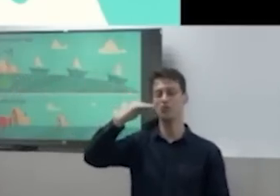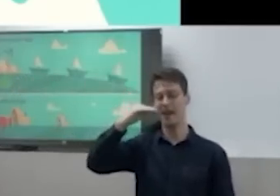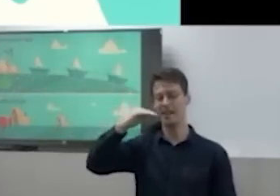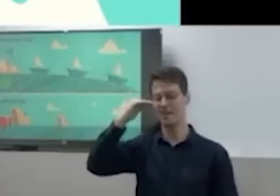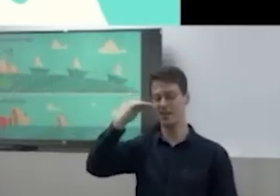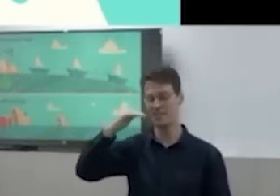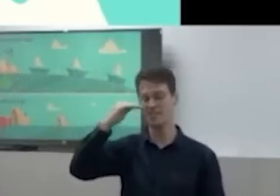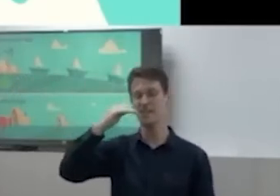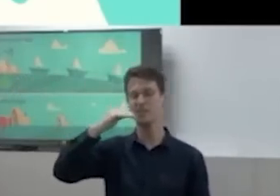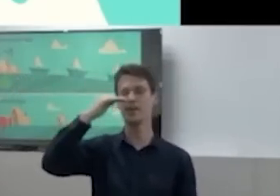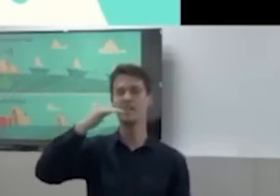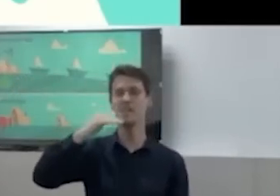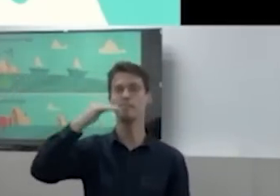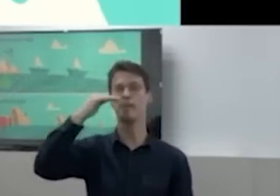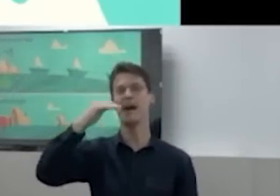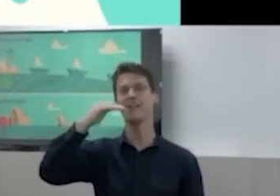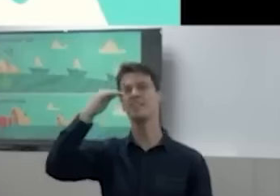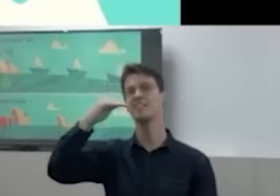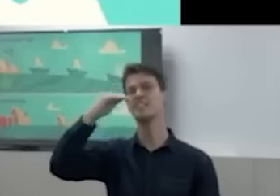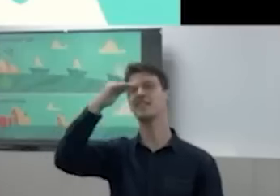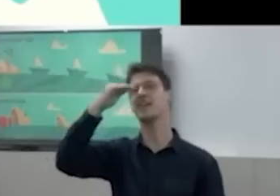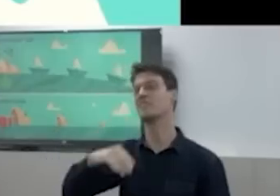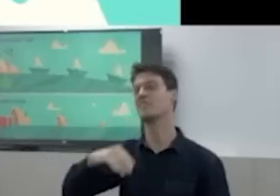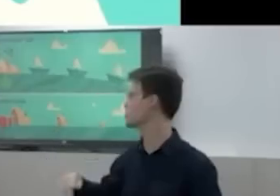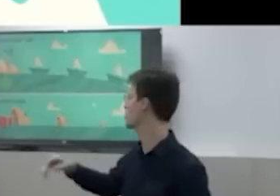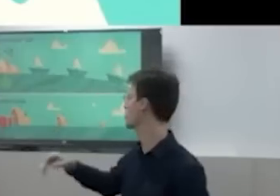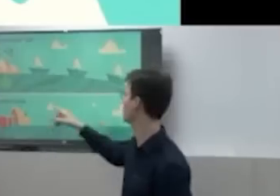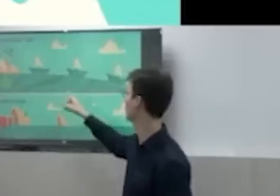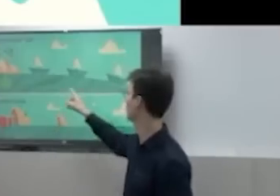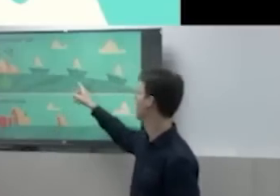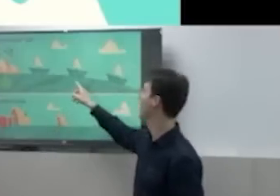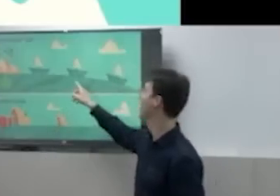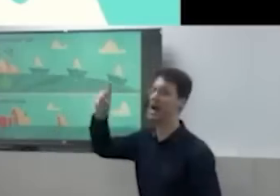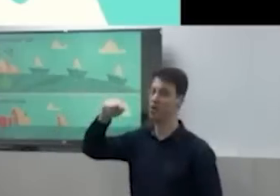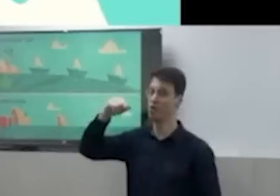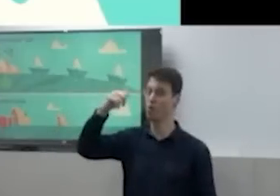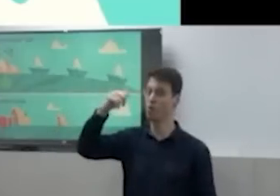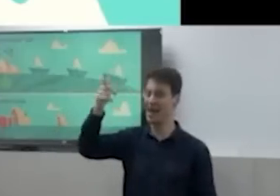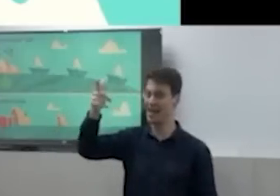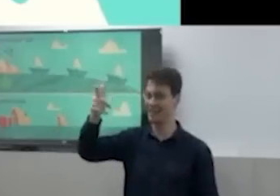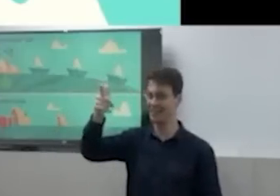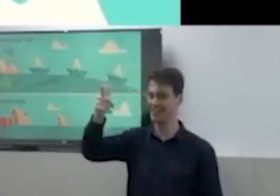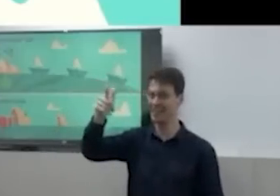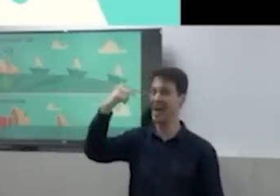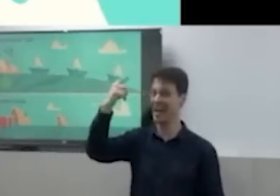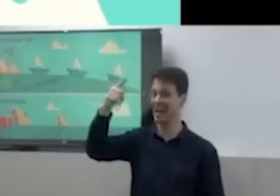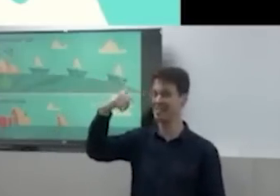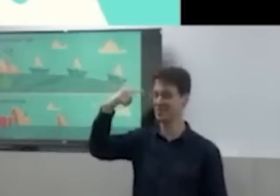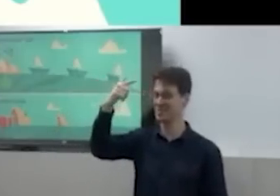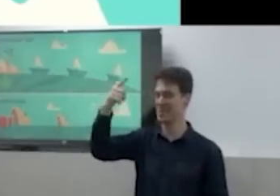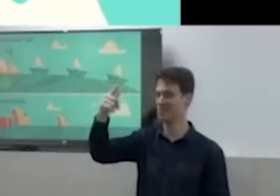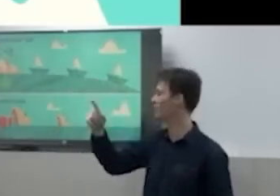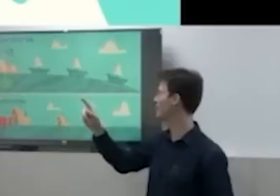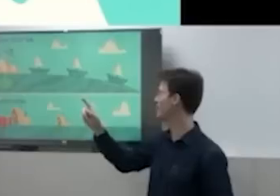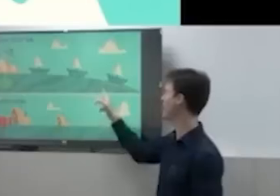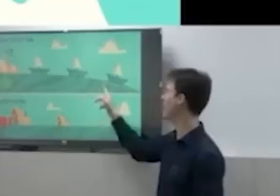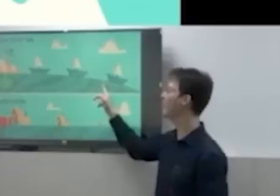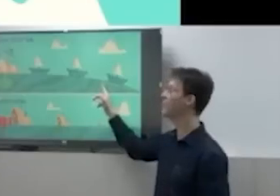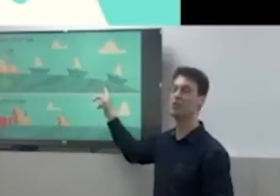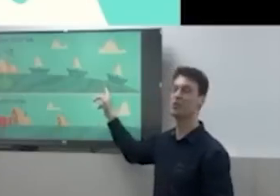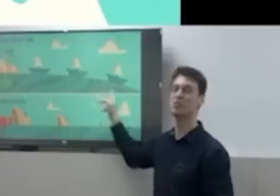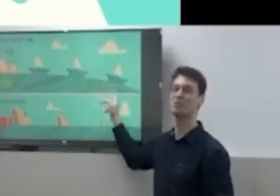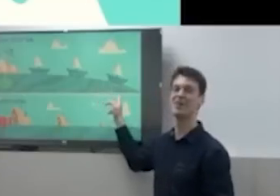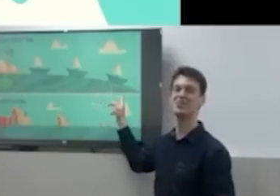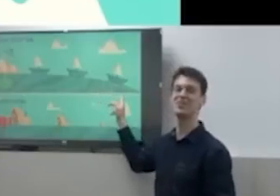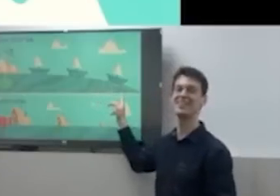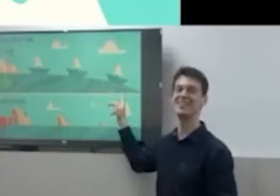o barco vai se afastando e partes dele vai sumindo? A culpada, a responsável por isso